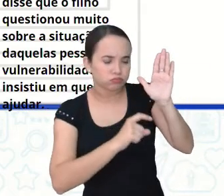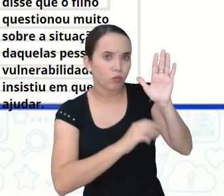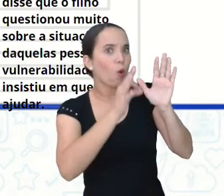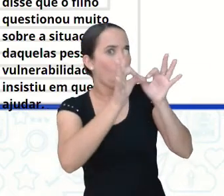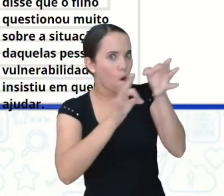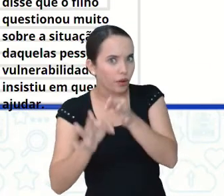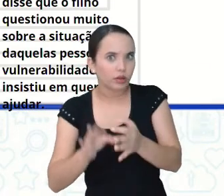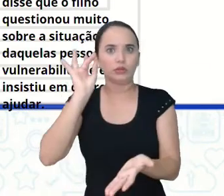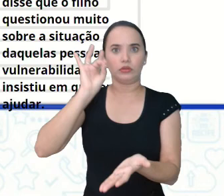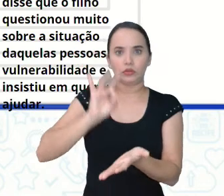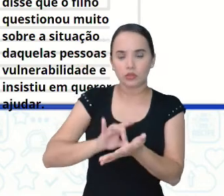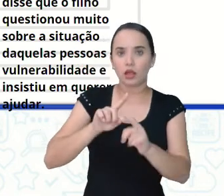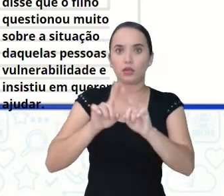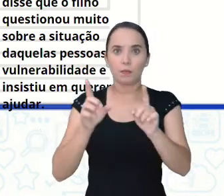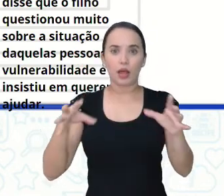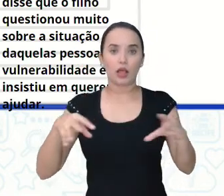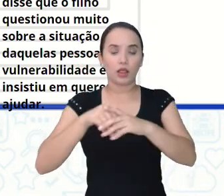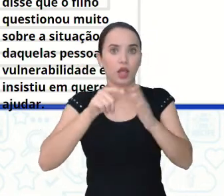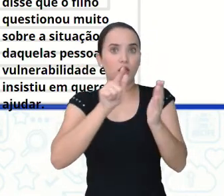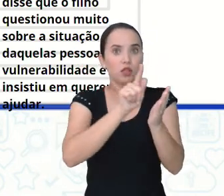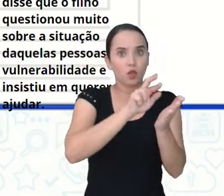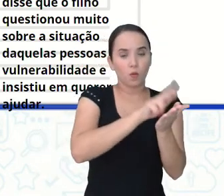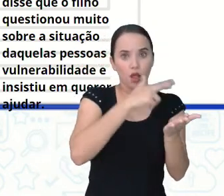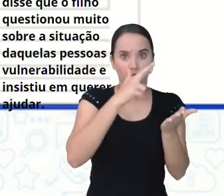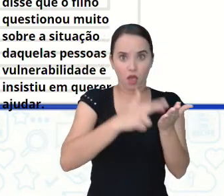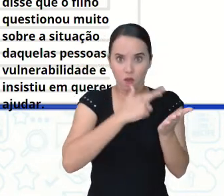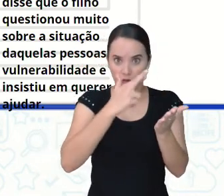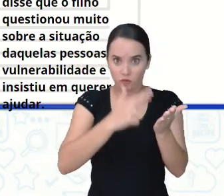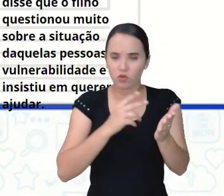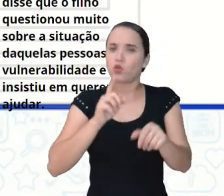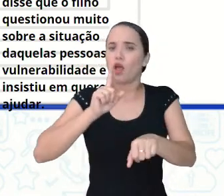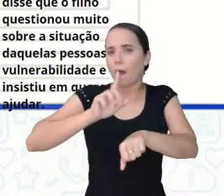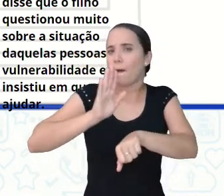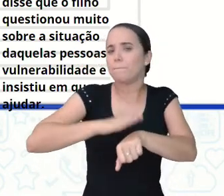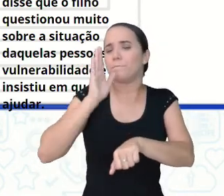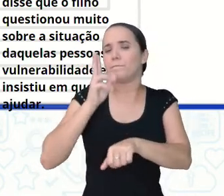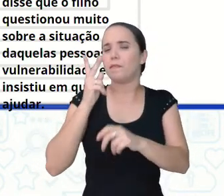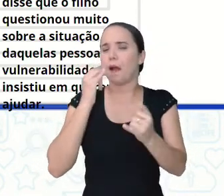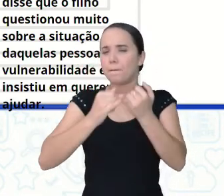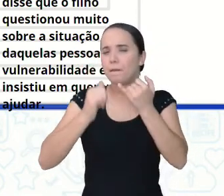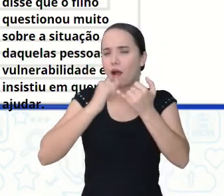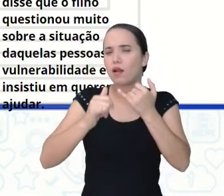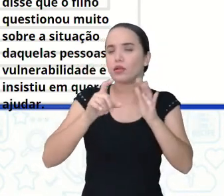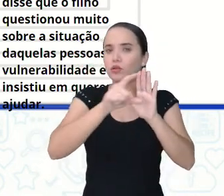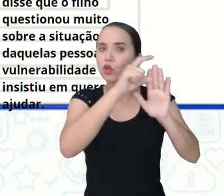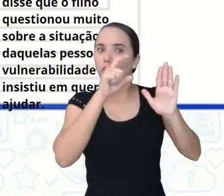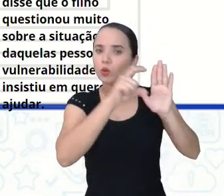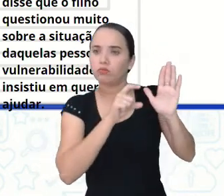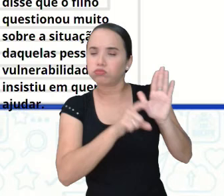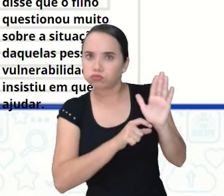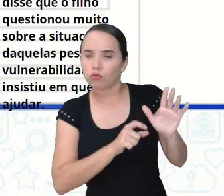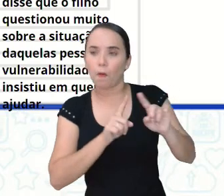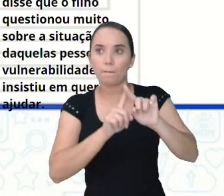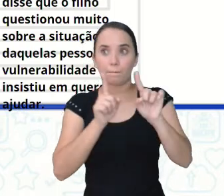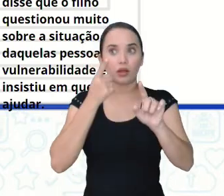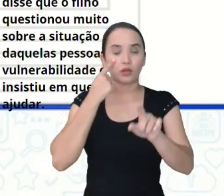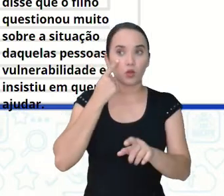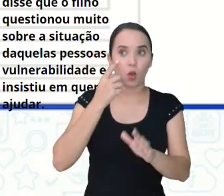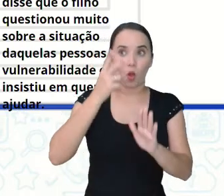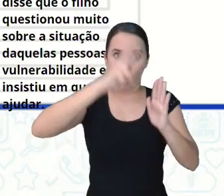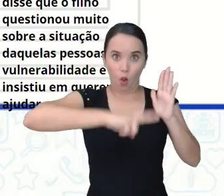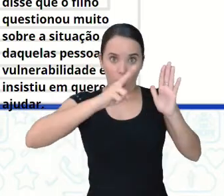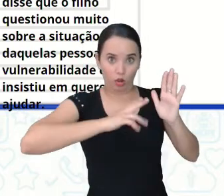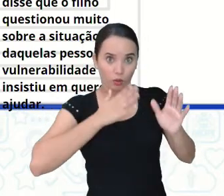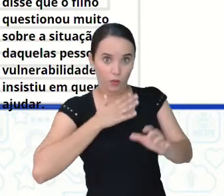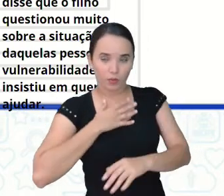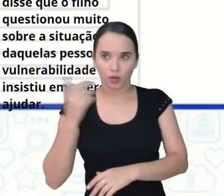forma, numa revista, o parágrafo estaria bem mais definido. Porém, leiam comigo, ó, o